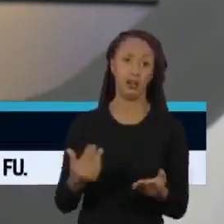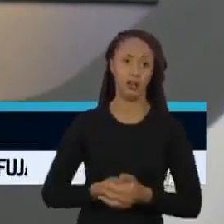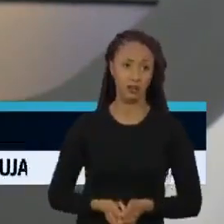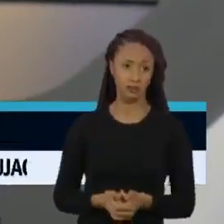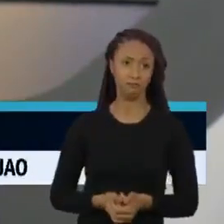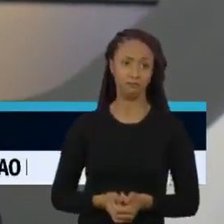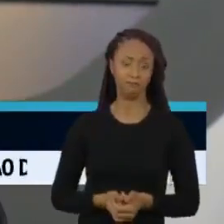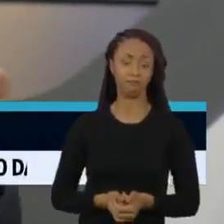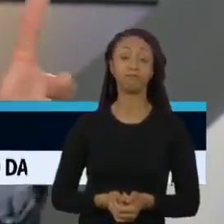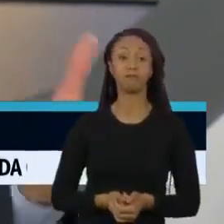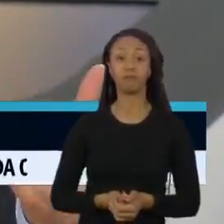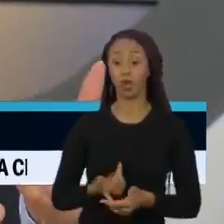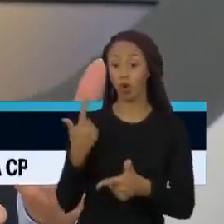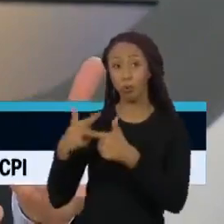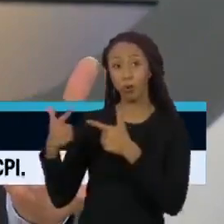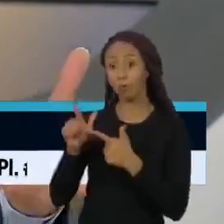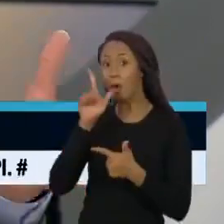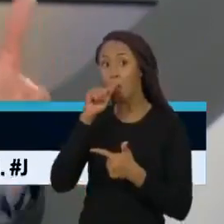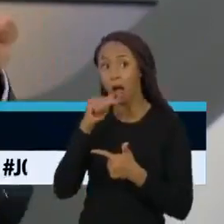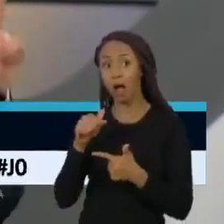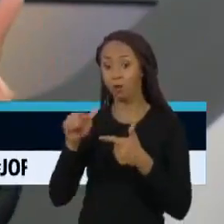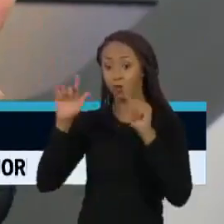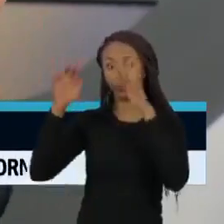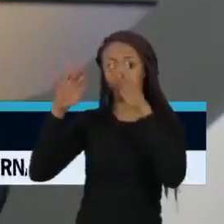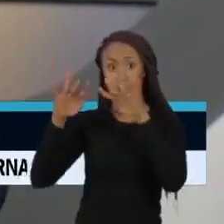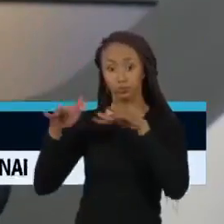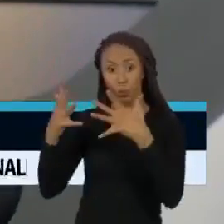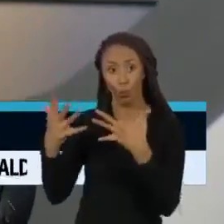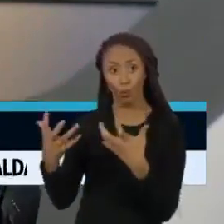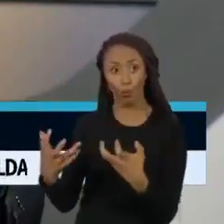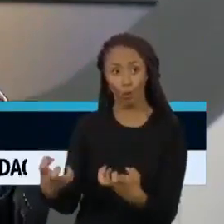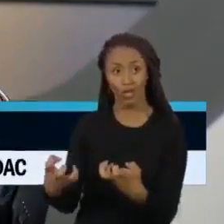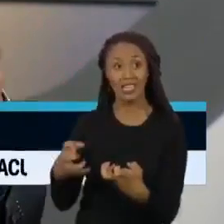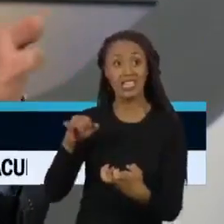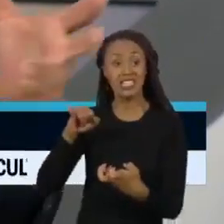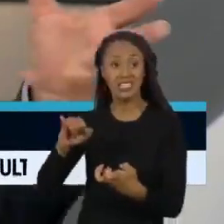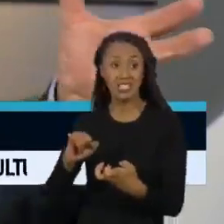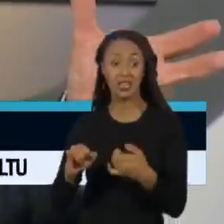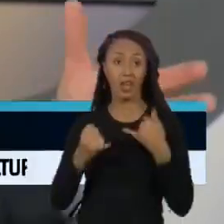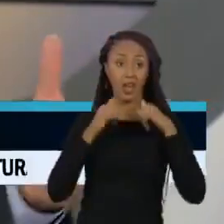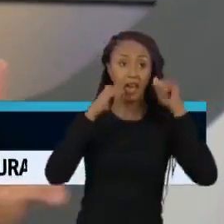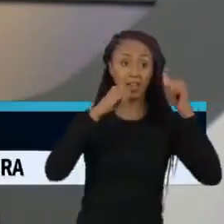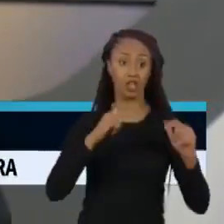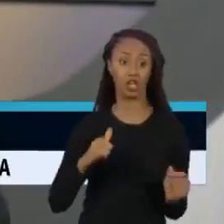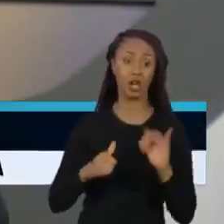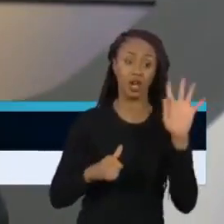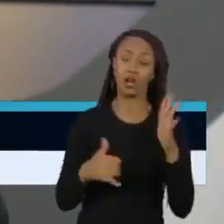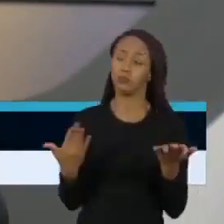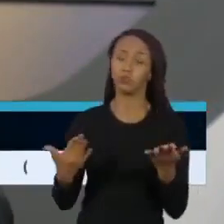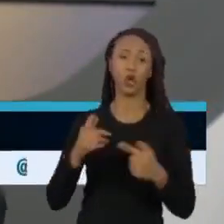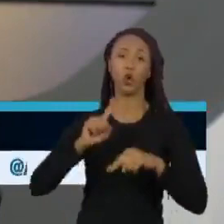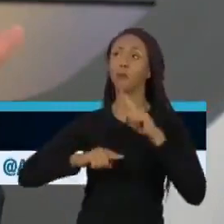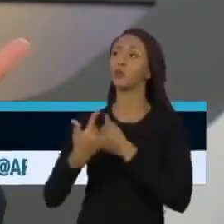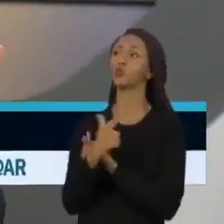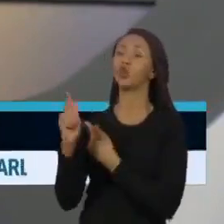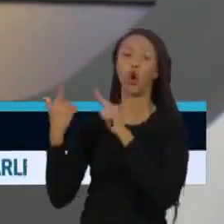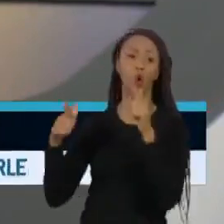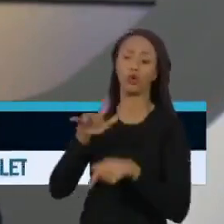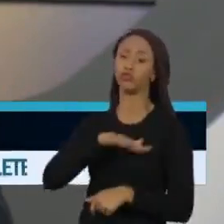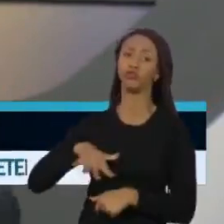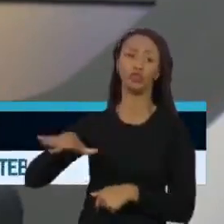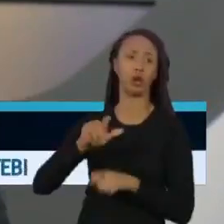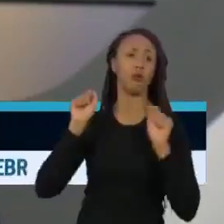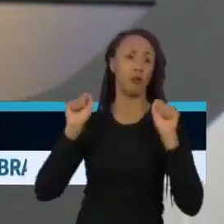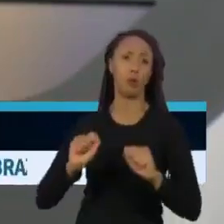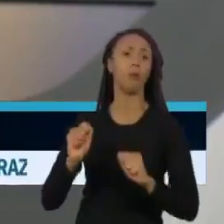a crise legal elevar o custo da energia eleva o custo dos produtos que o modo geral e isso